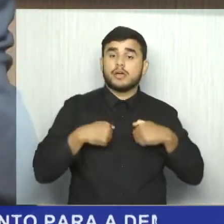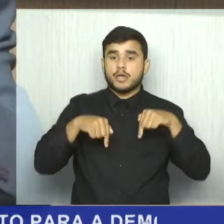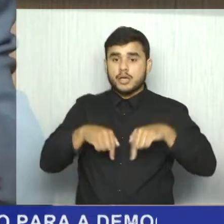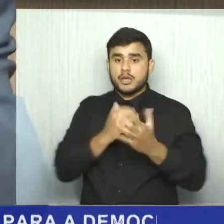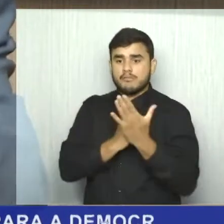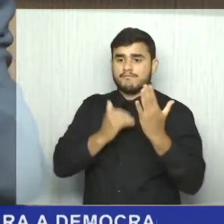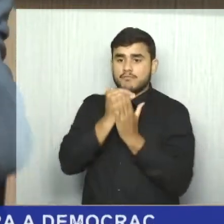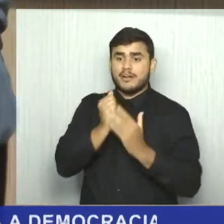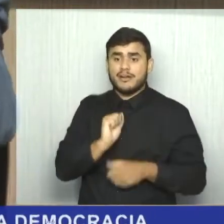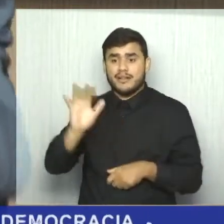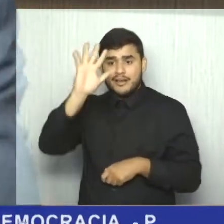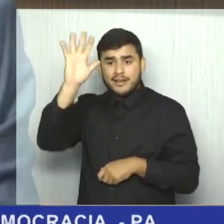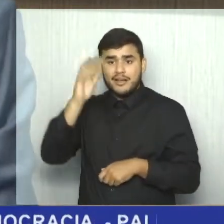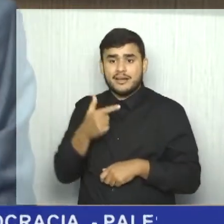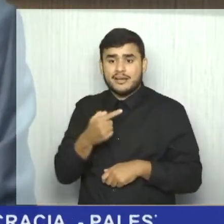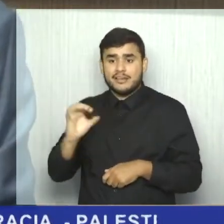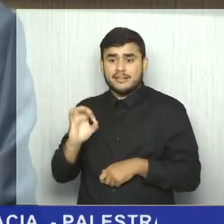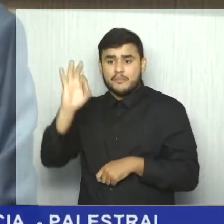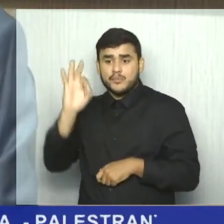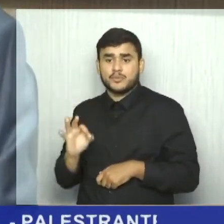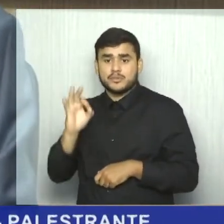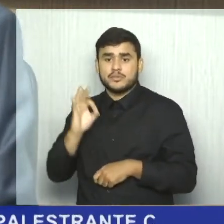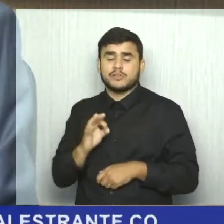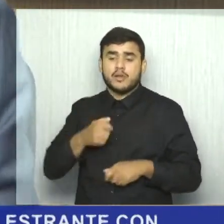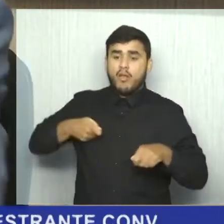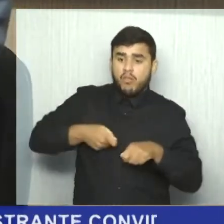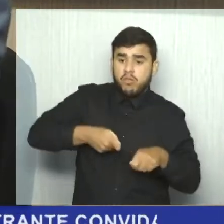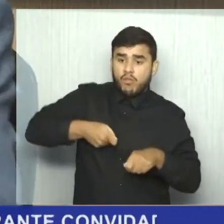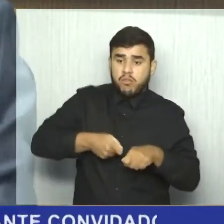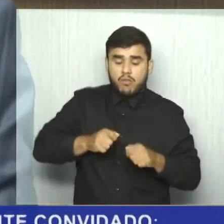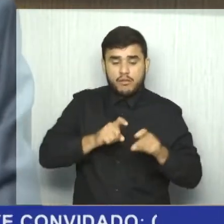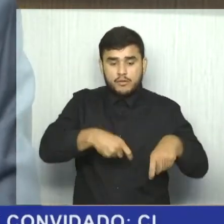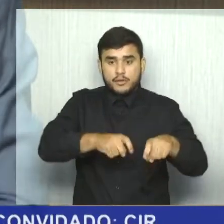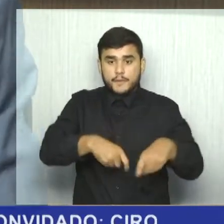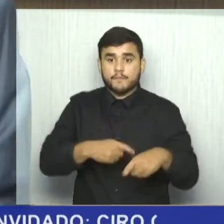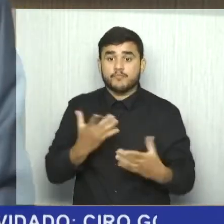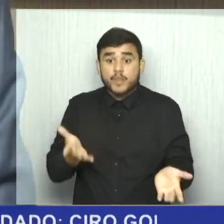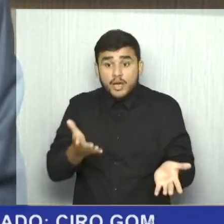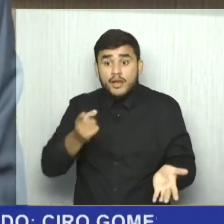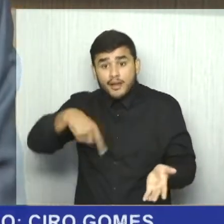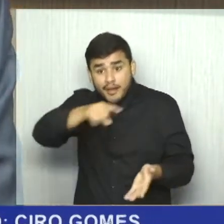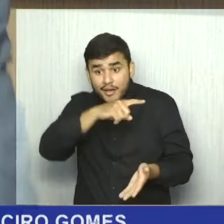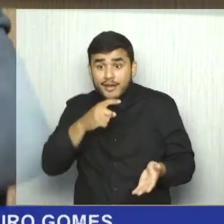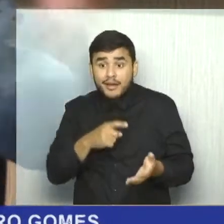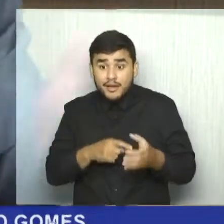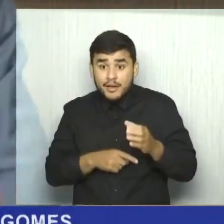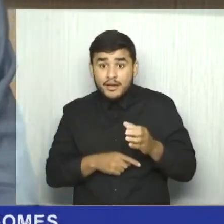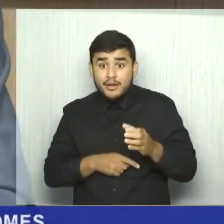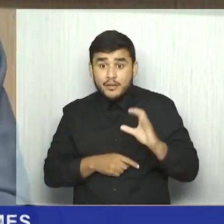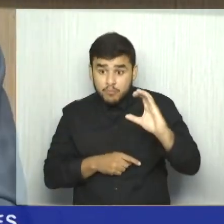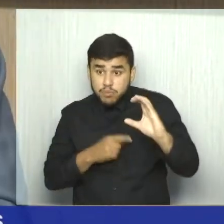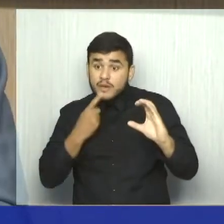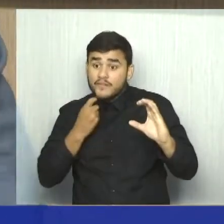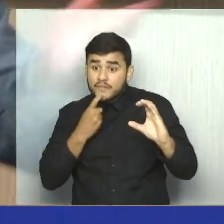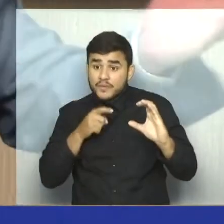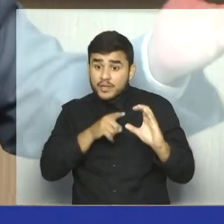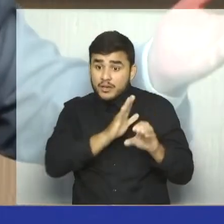70%, 60% a mais de preço no fertilizante, e o tomate chega na mesa da cidadã do Ceará muito mais